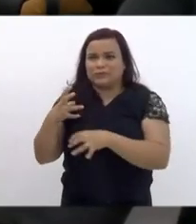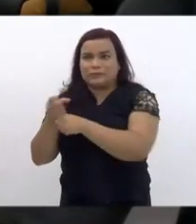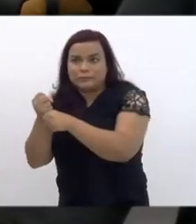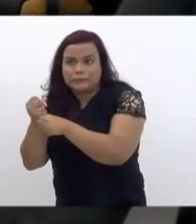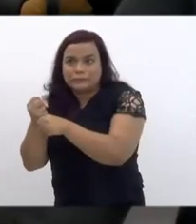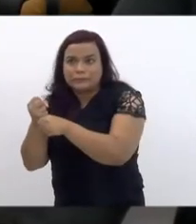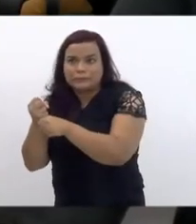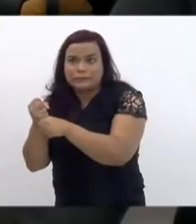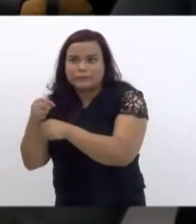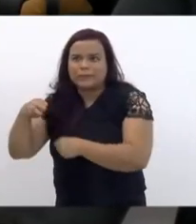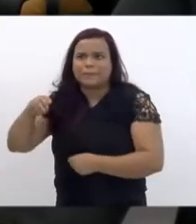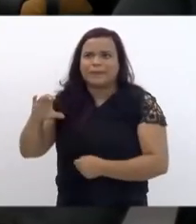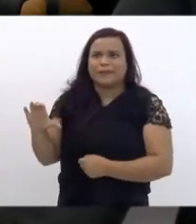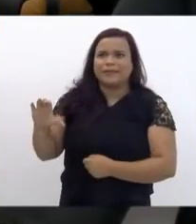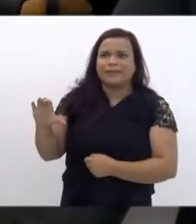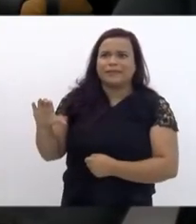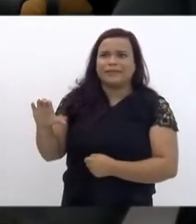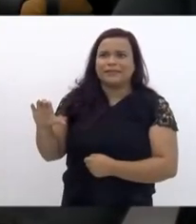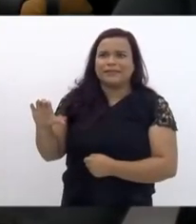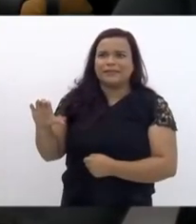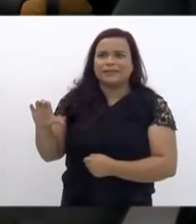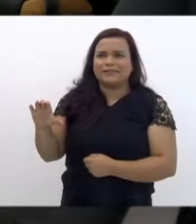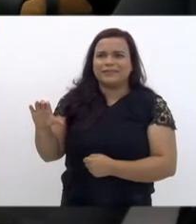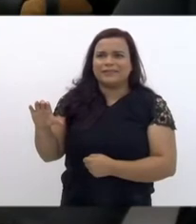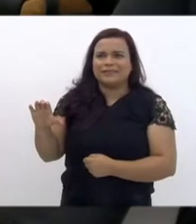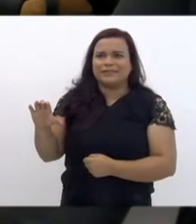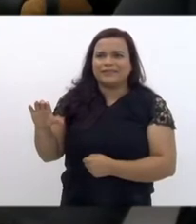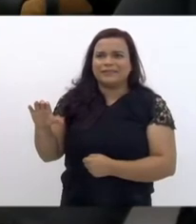Mink, que os marginais